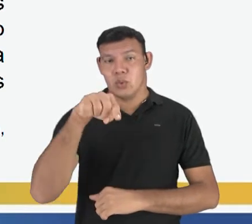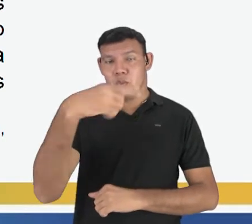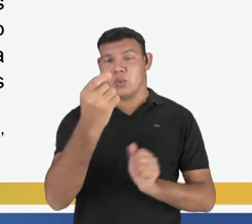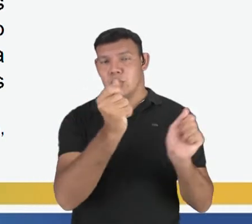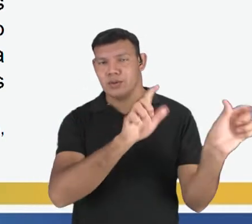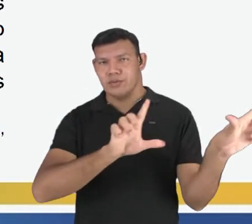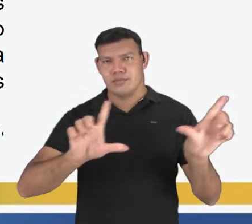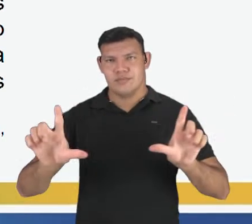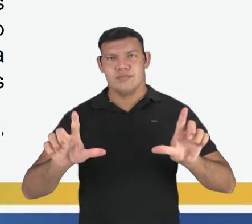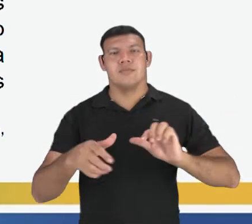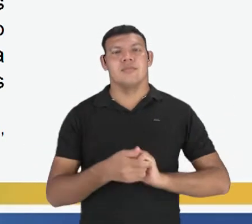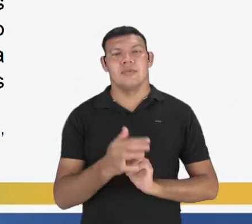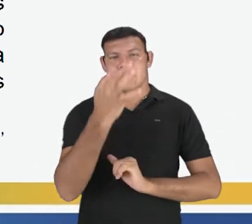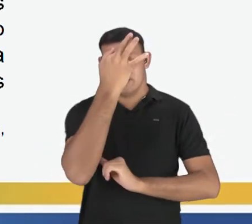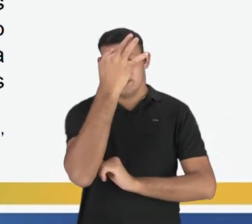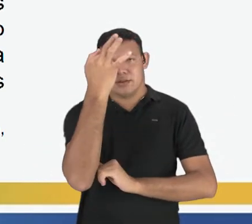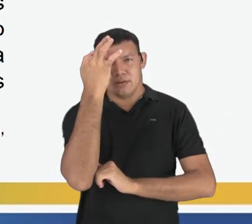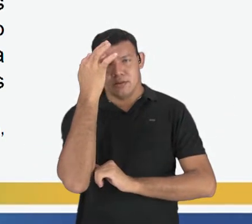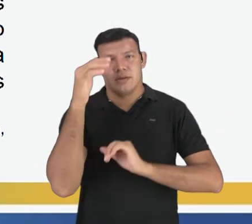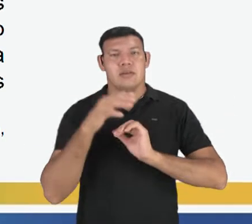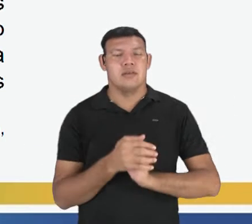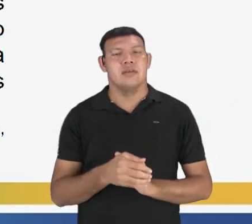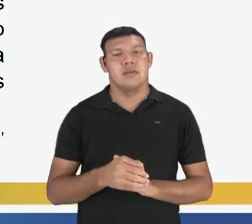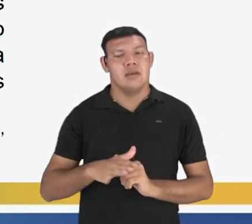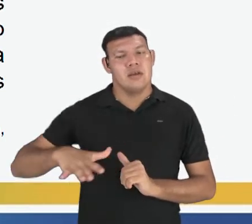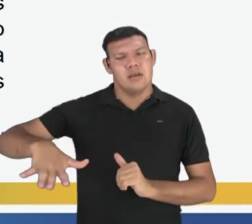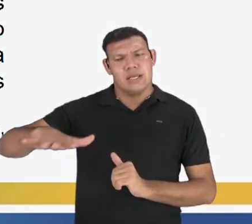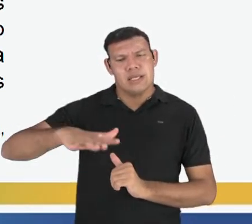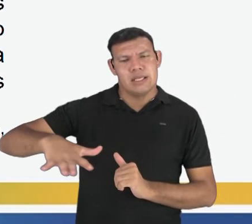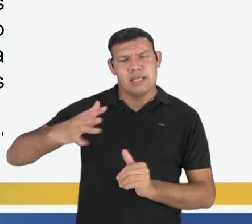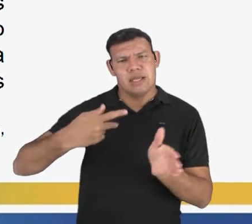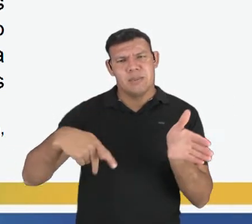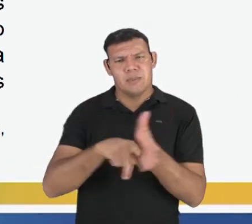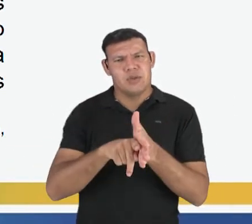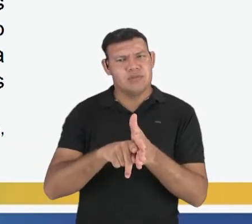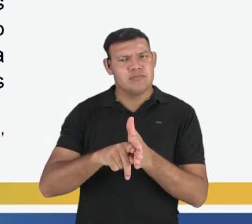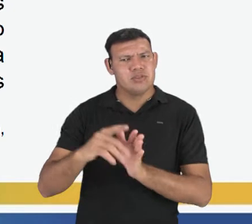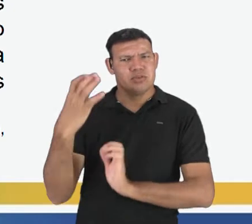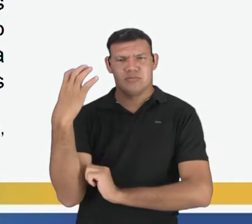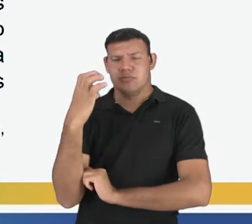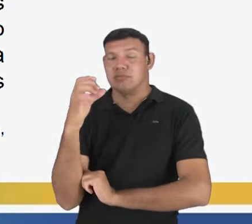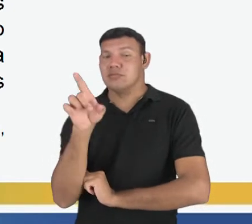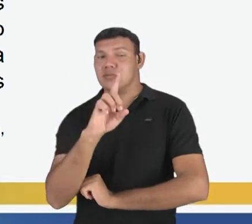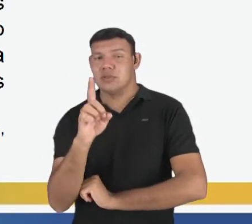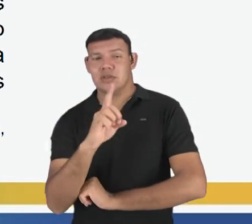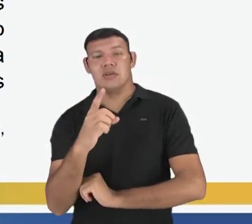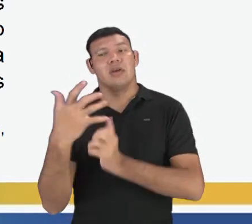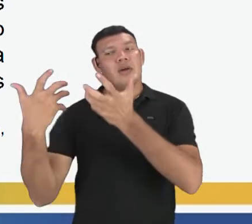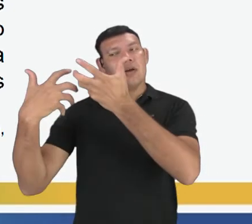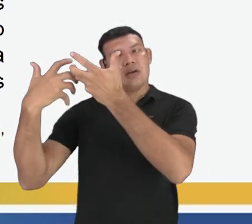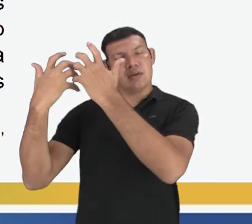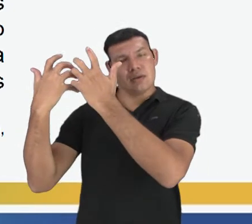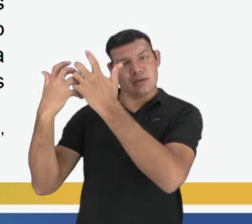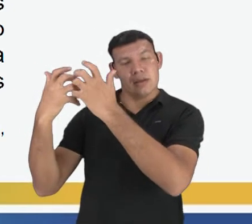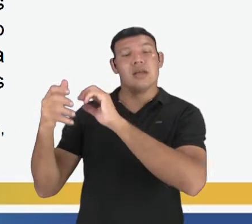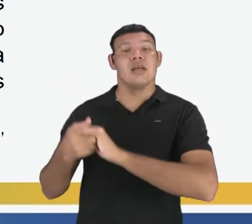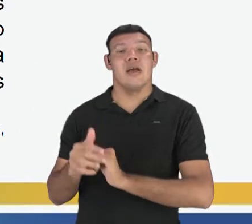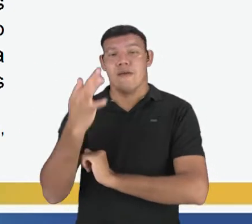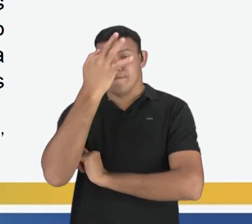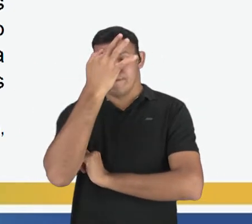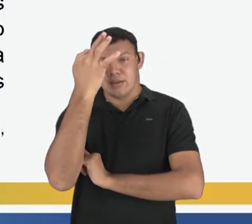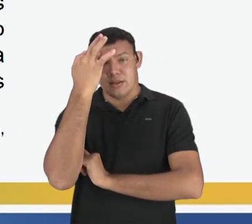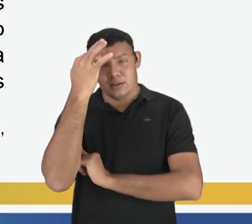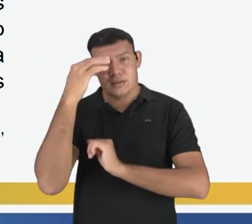no próximo slide, ele vai dizer: a filosofia não se restringe ao campo limitado da ciência. Embora possa ter uma reflexão sobre a ciência,